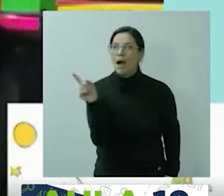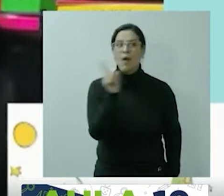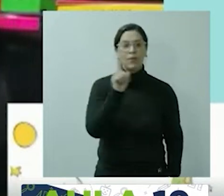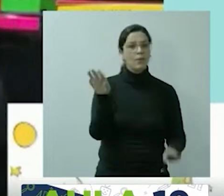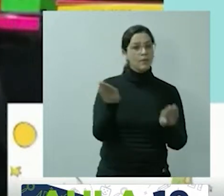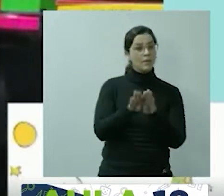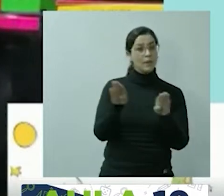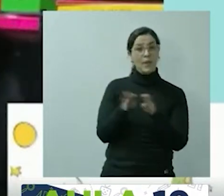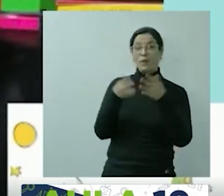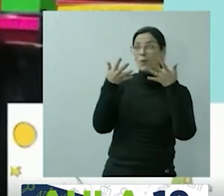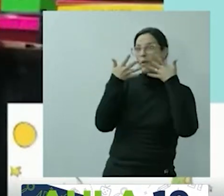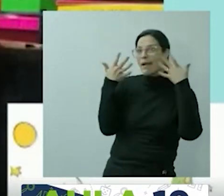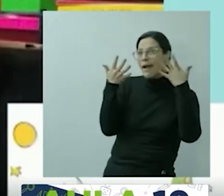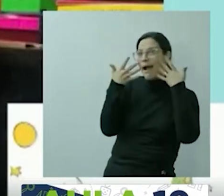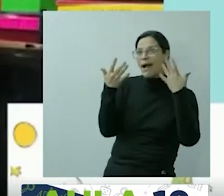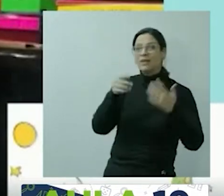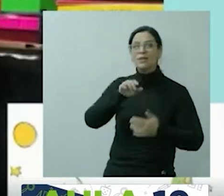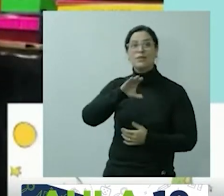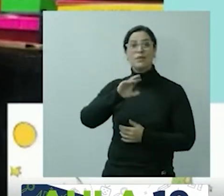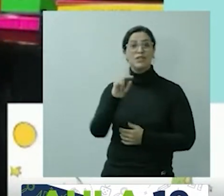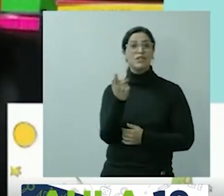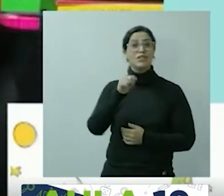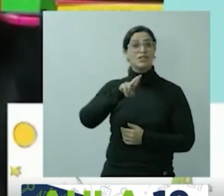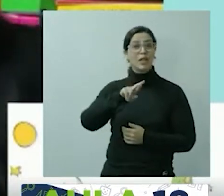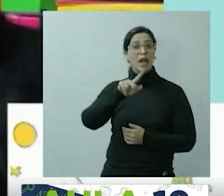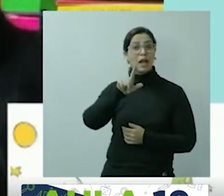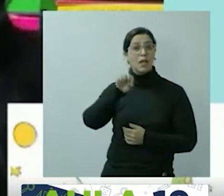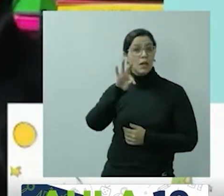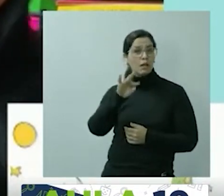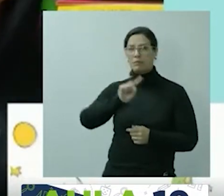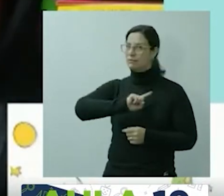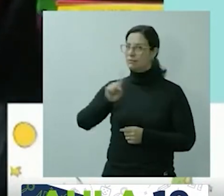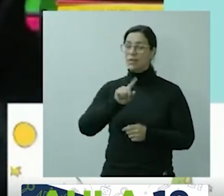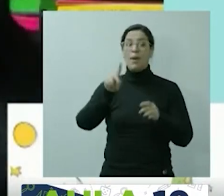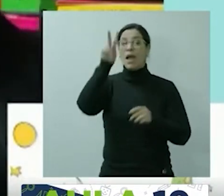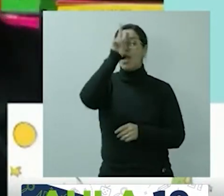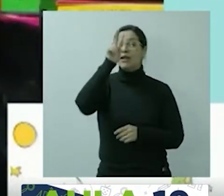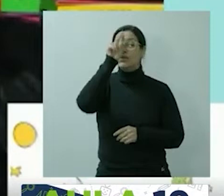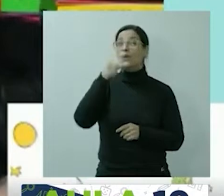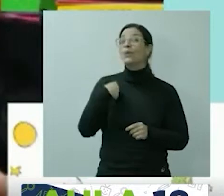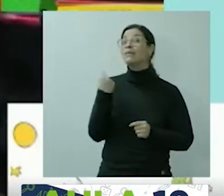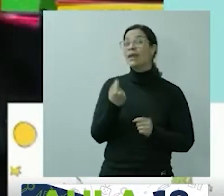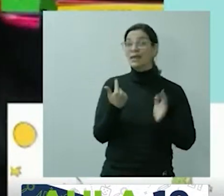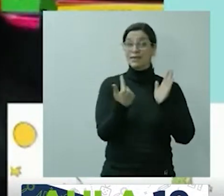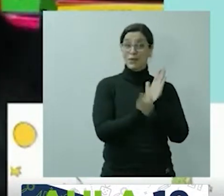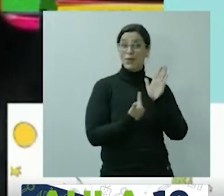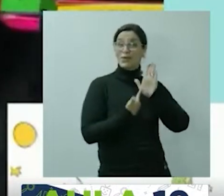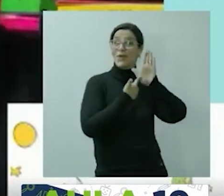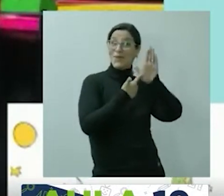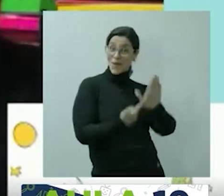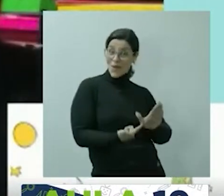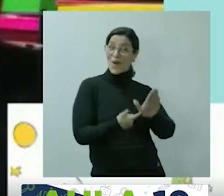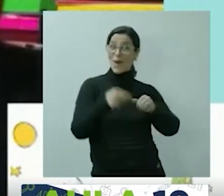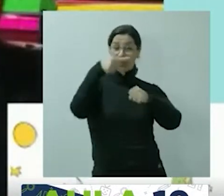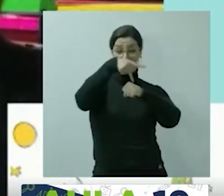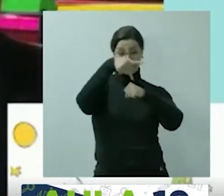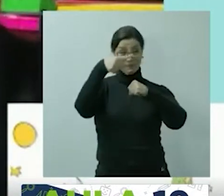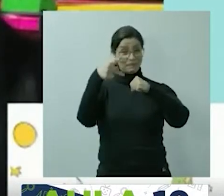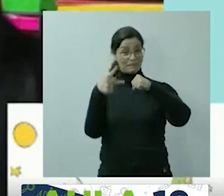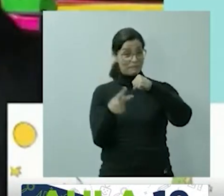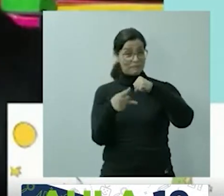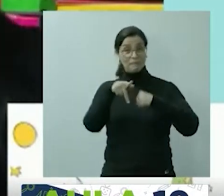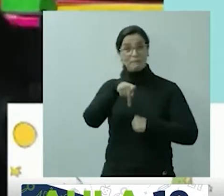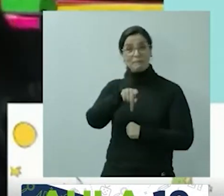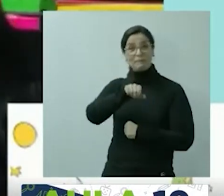e nem do meu amigo Gato Charlot. É história do Pequeno